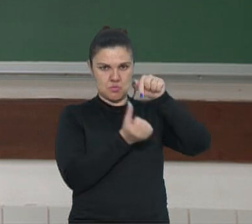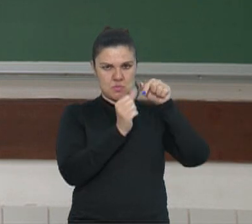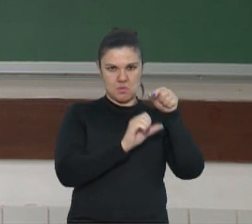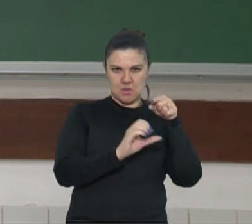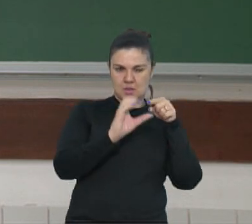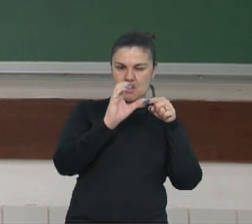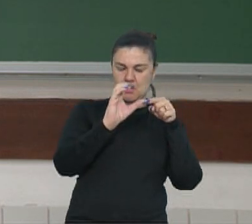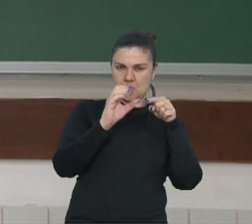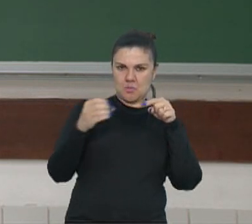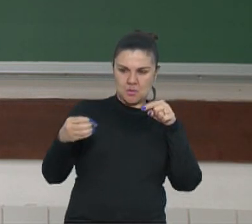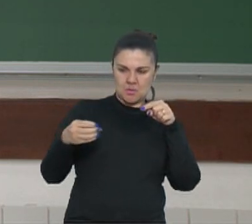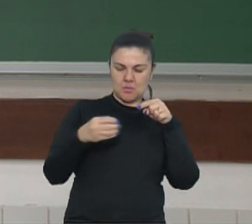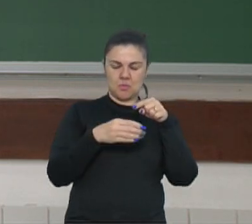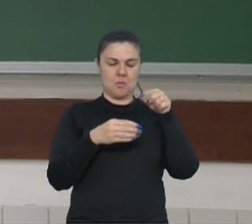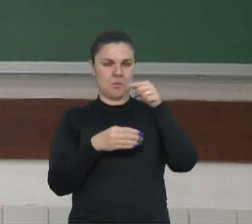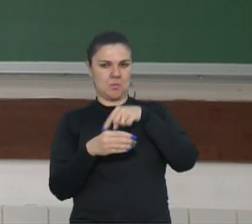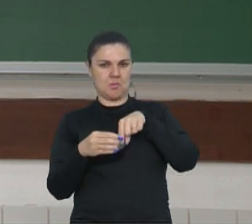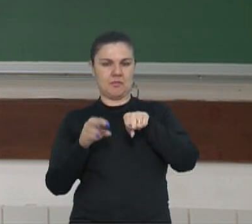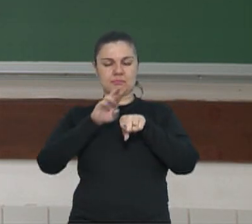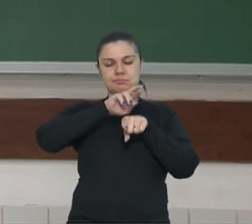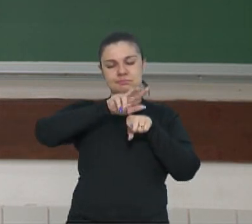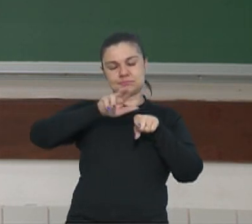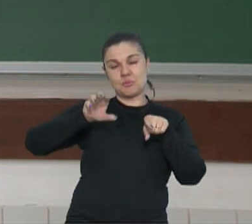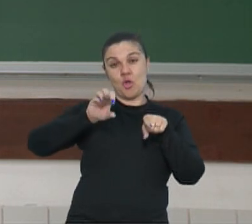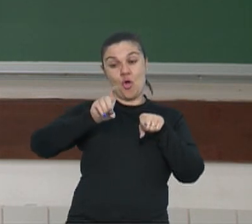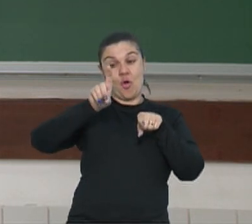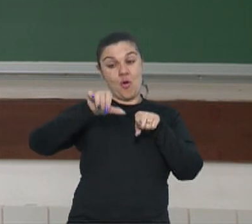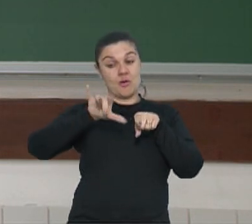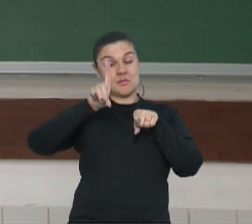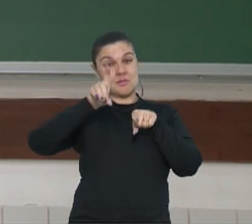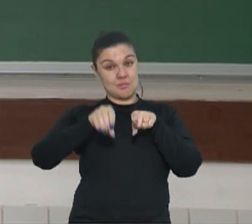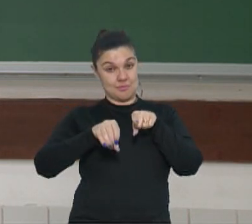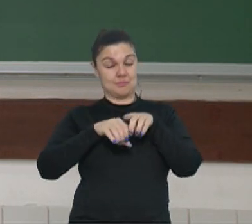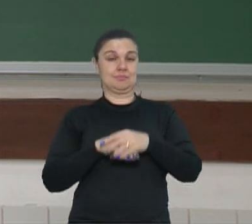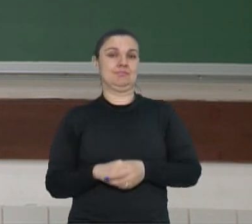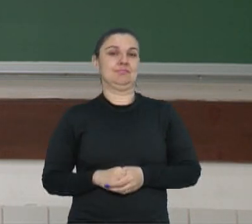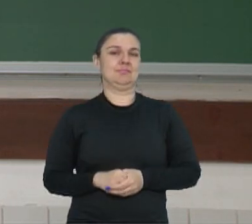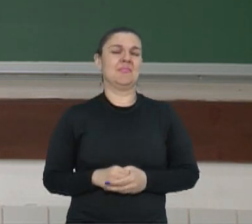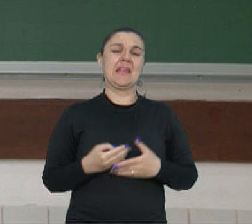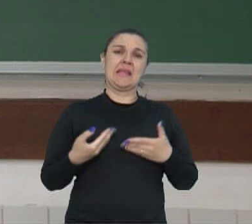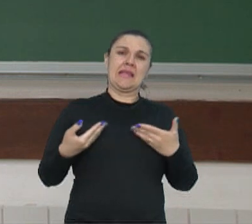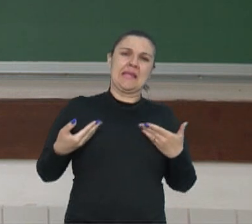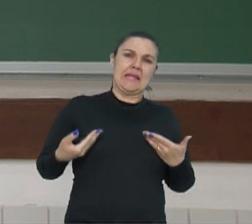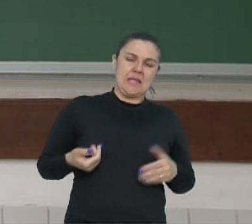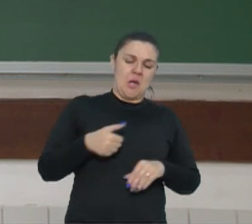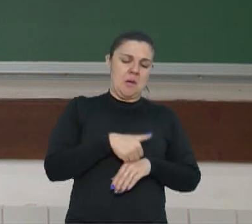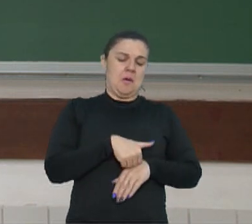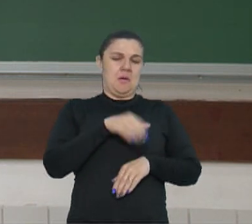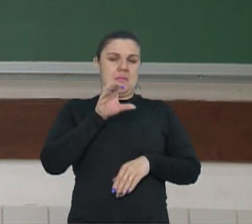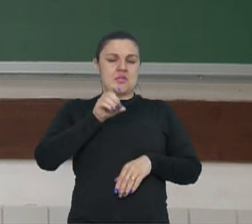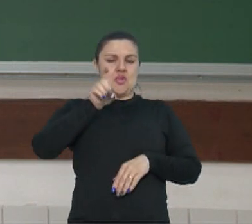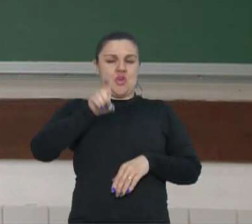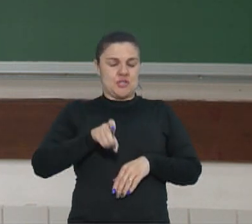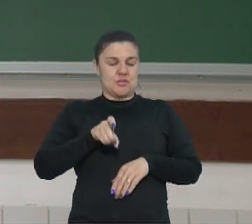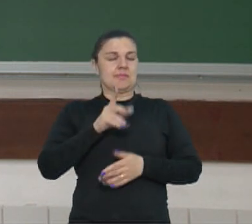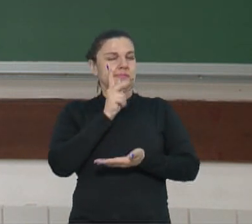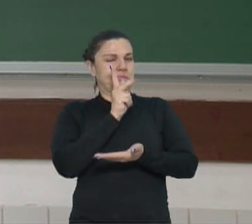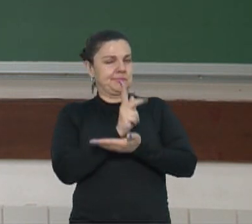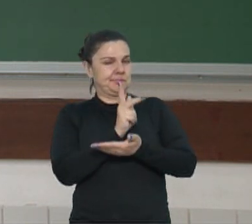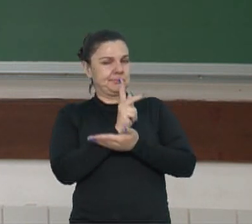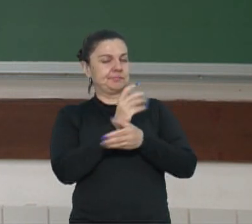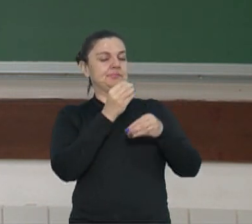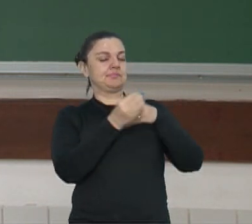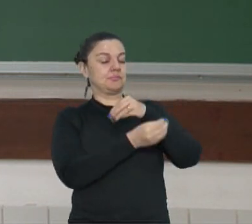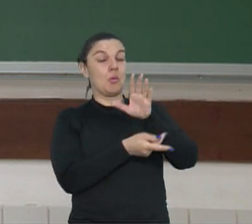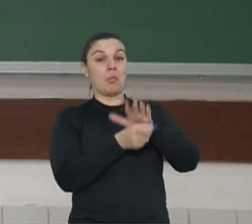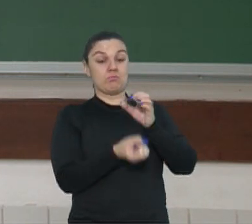carbono, gerando um dos vários tipos de óxidos. Então, pessoal, a maior parte dos óxidos, eles surgem em reações